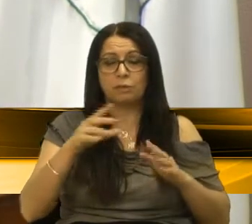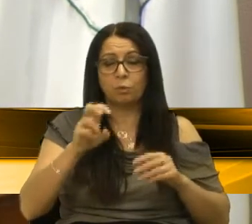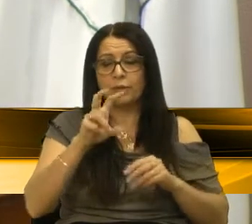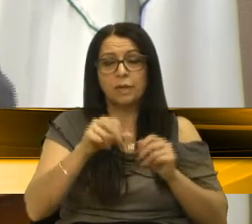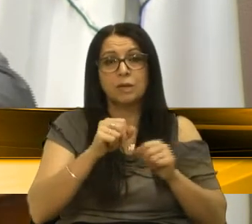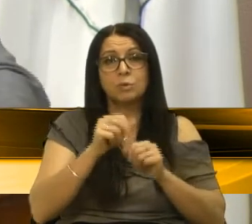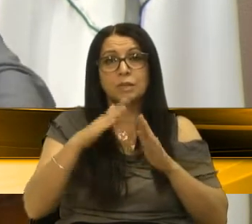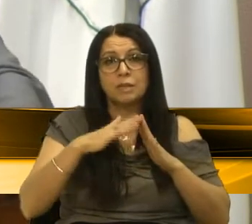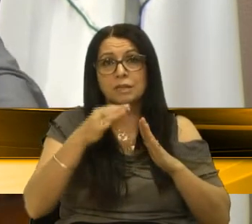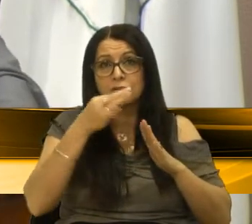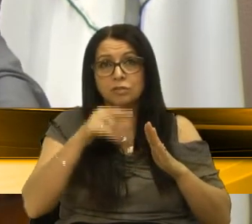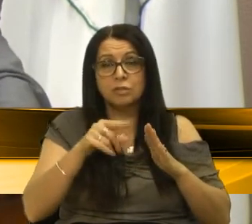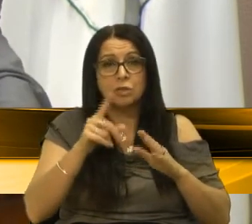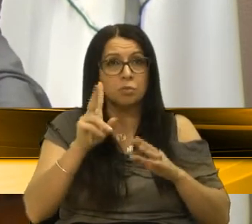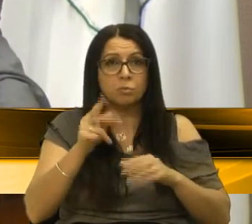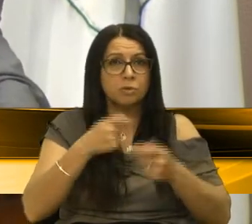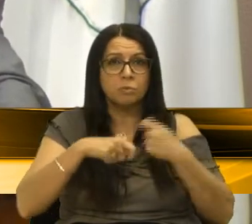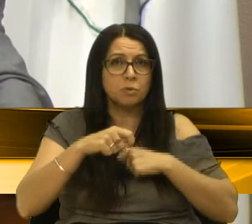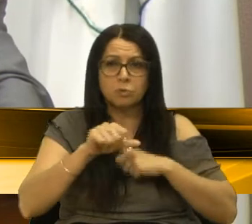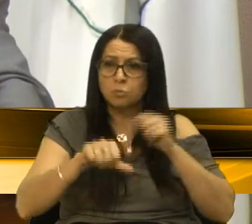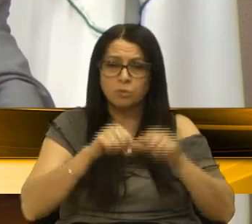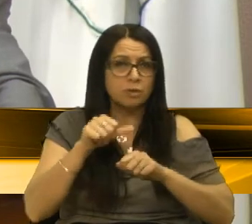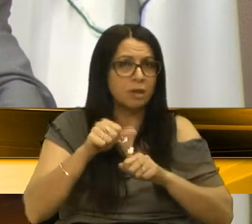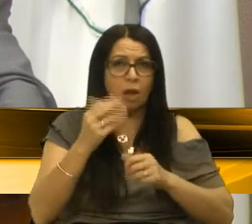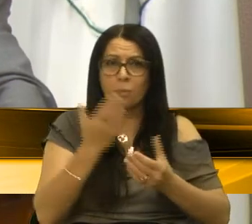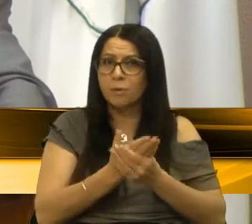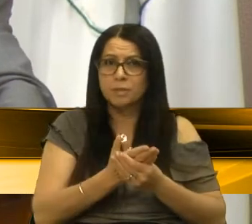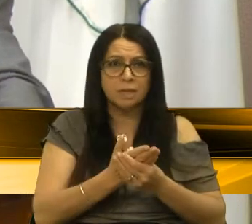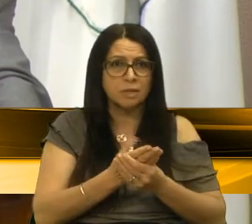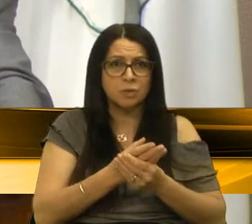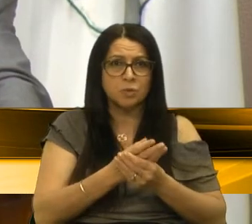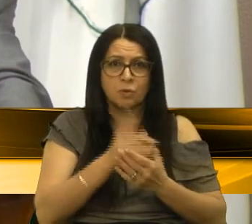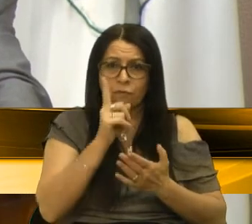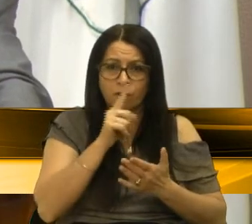nenhuma administração se adulterar um processo.